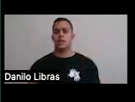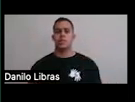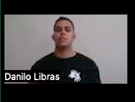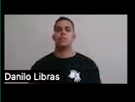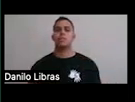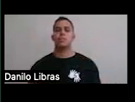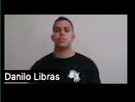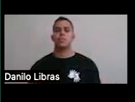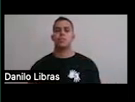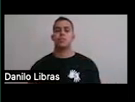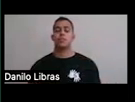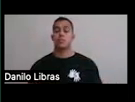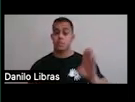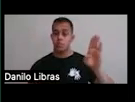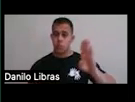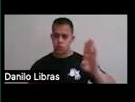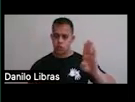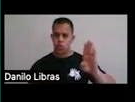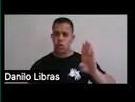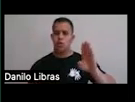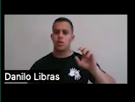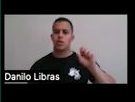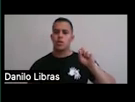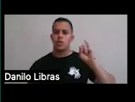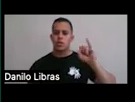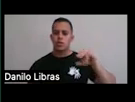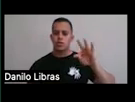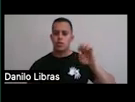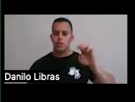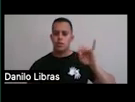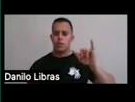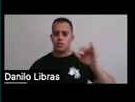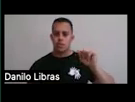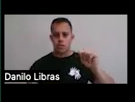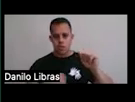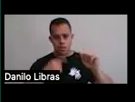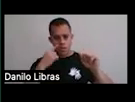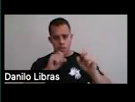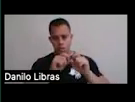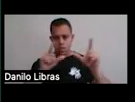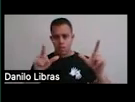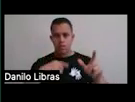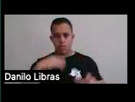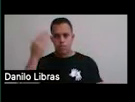Então, é a biologia sintética. Deixa eu aqui tirar uma aba aqui que não está me deixando ver.